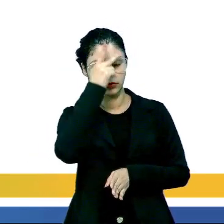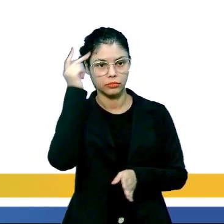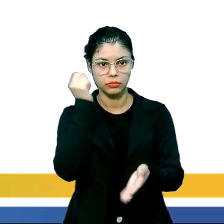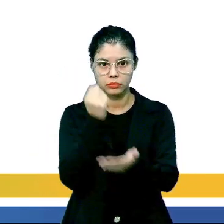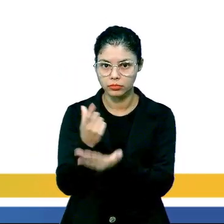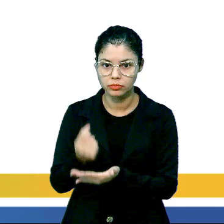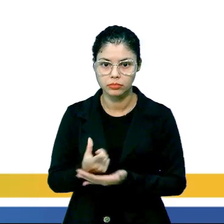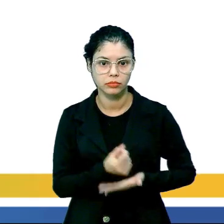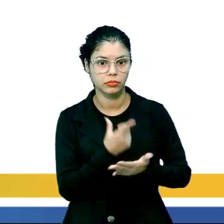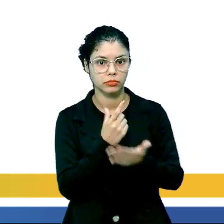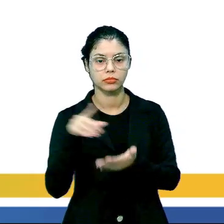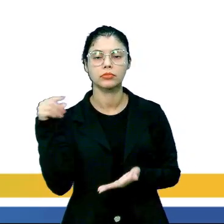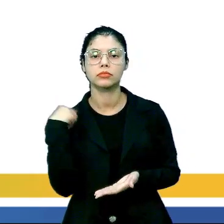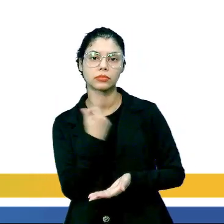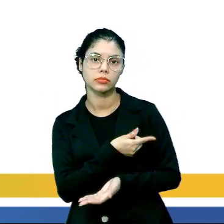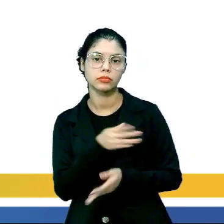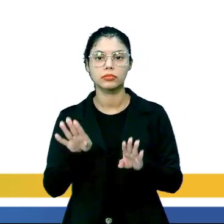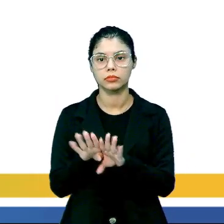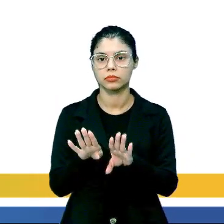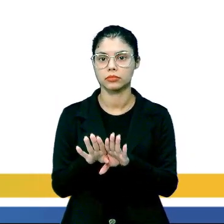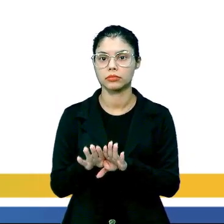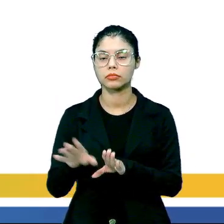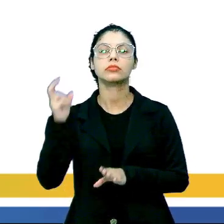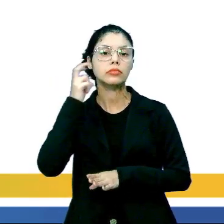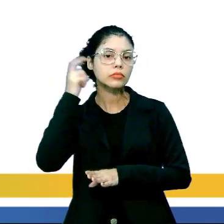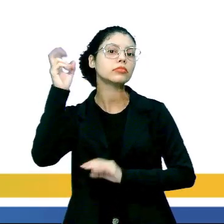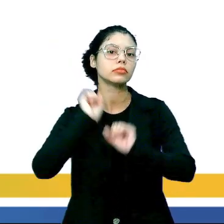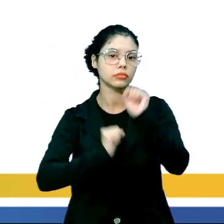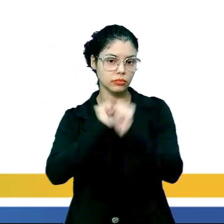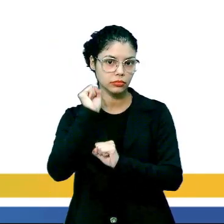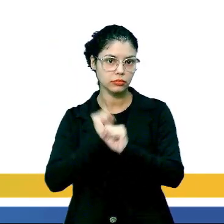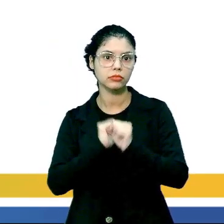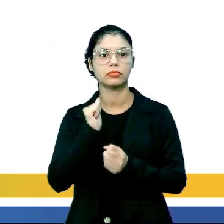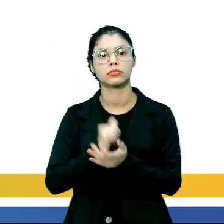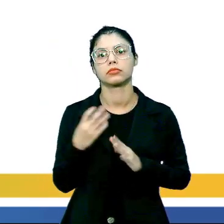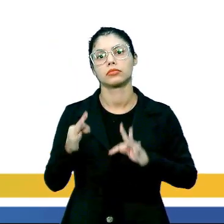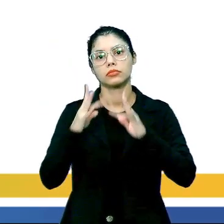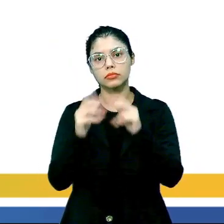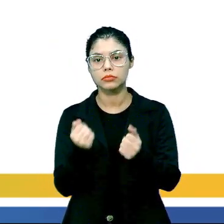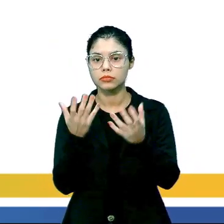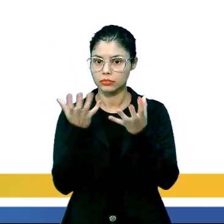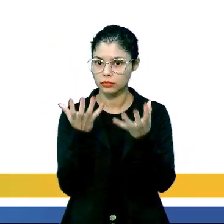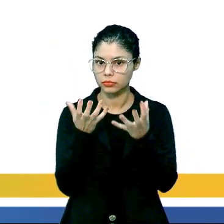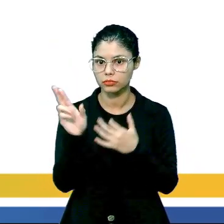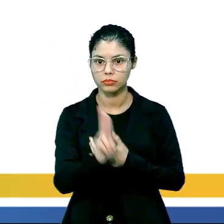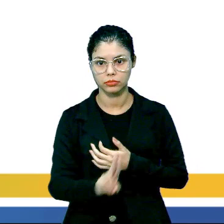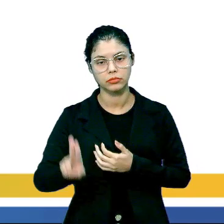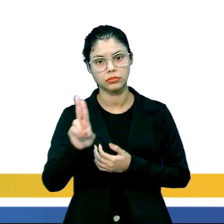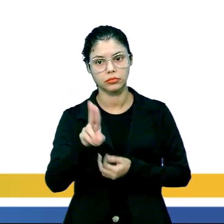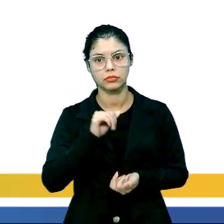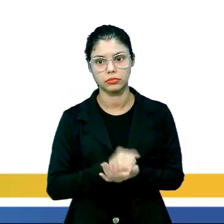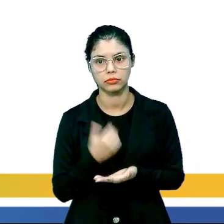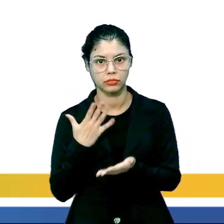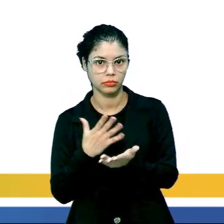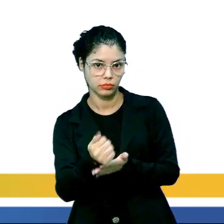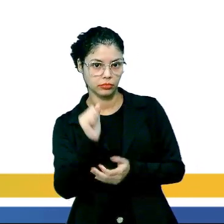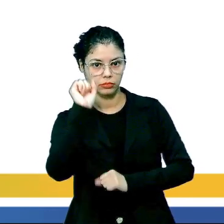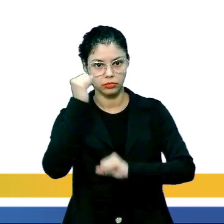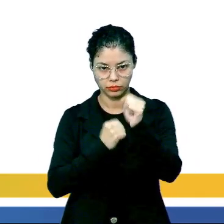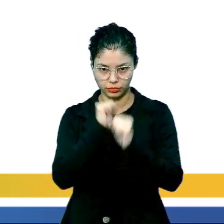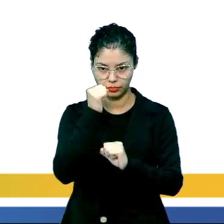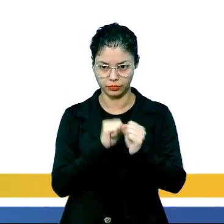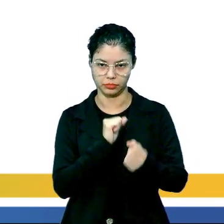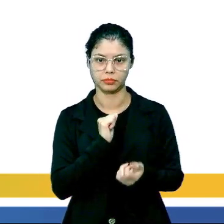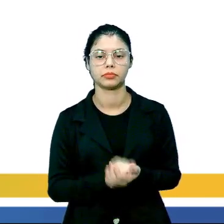consumismo. Parece até que nós criamos também uma cultura industrial, onde tudo que a gente quer utilizar, a gente vai buscar na